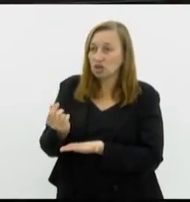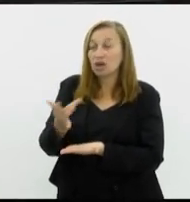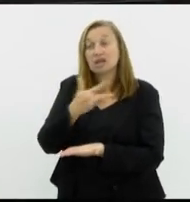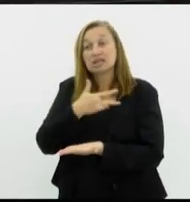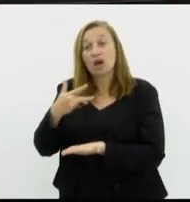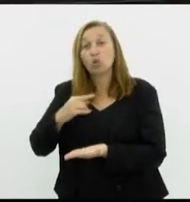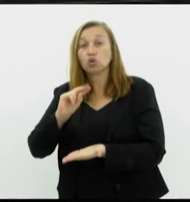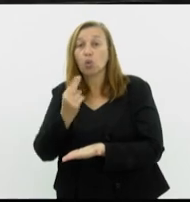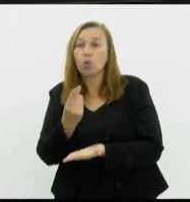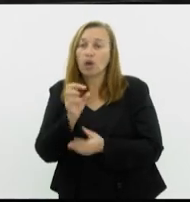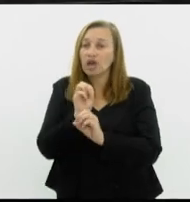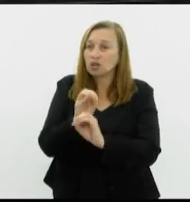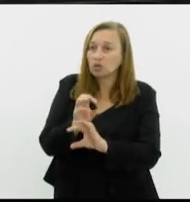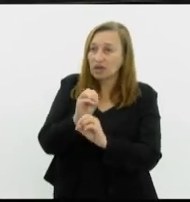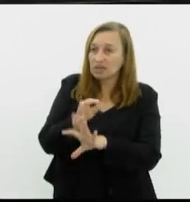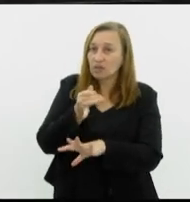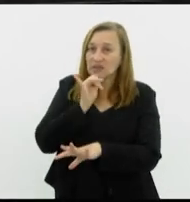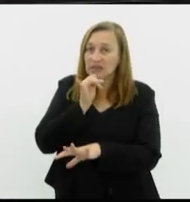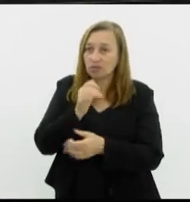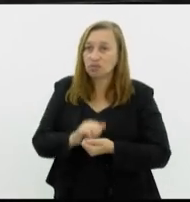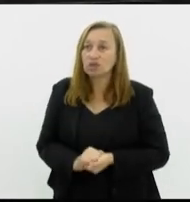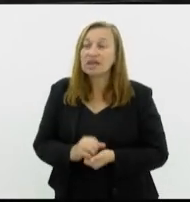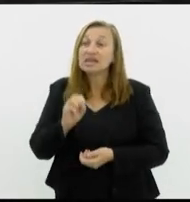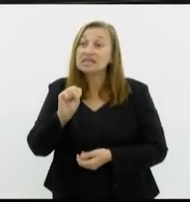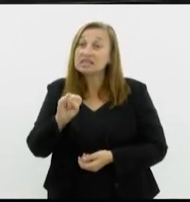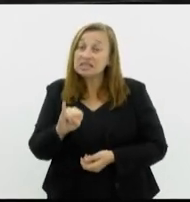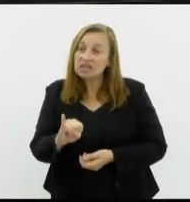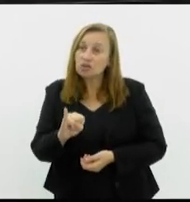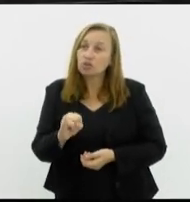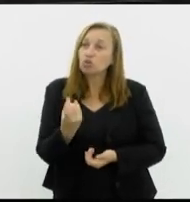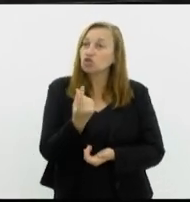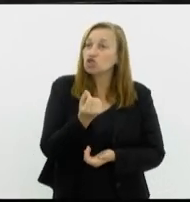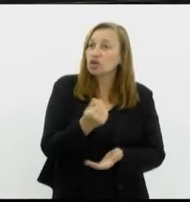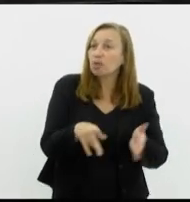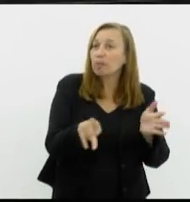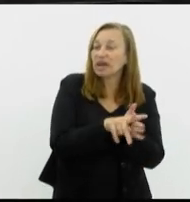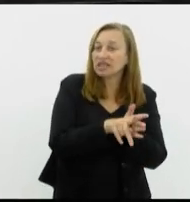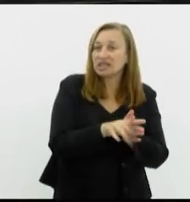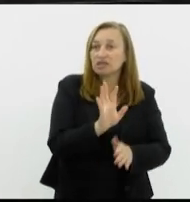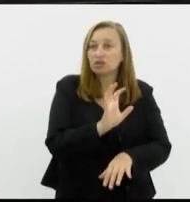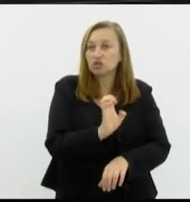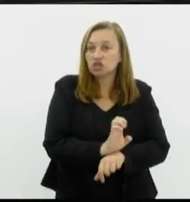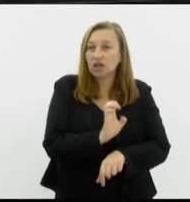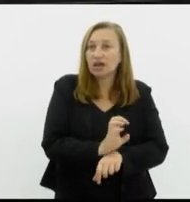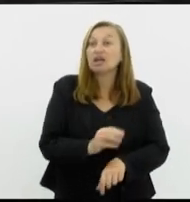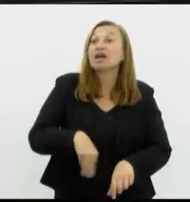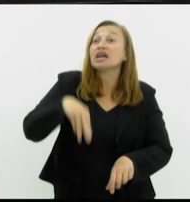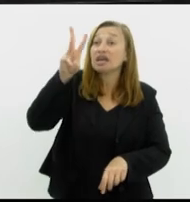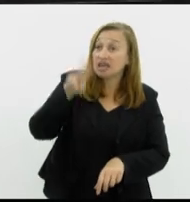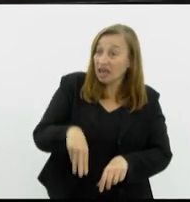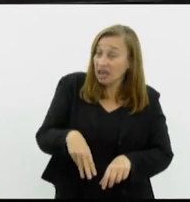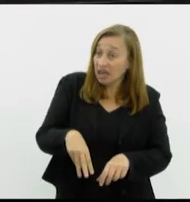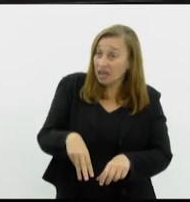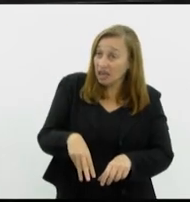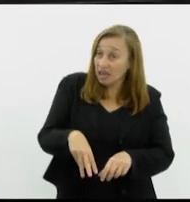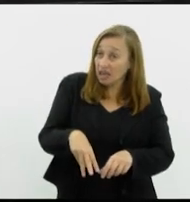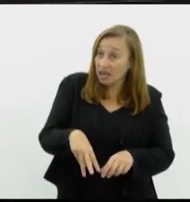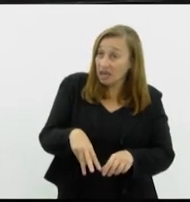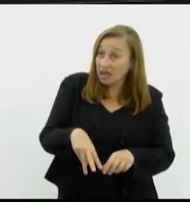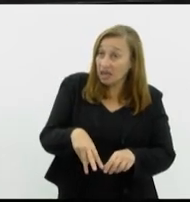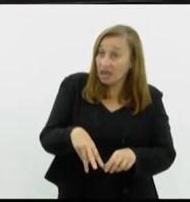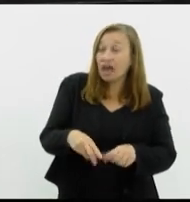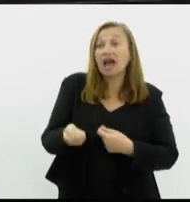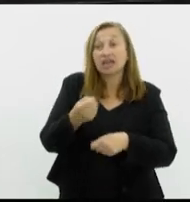educação, se o dinheiro é do Estado, quem contabiliza como gasto de saúde e